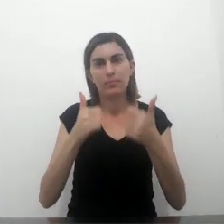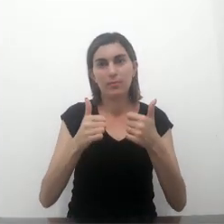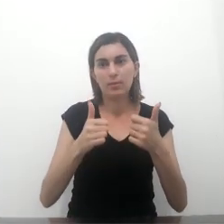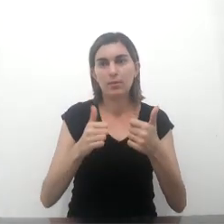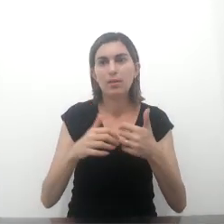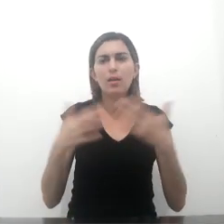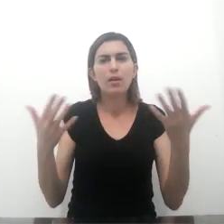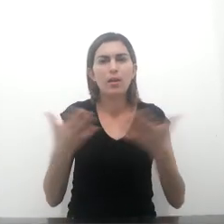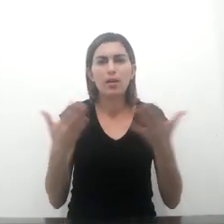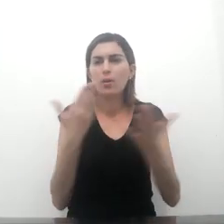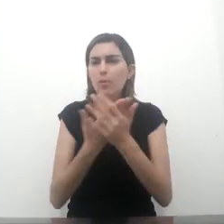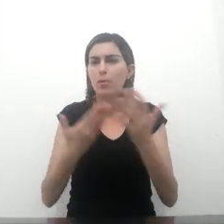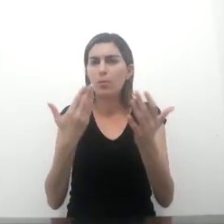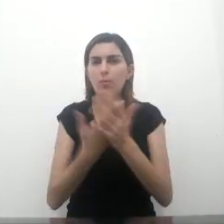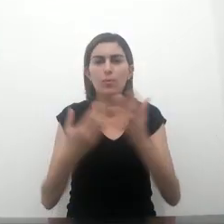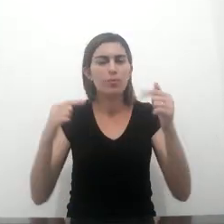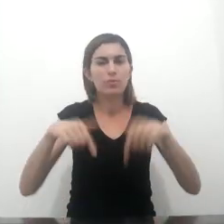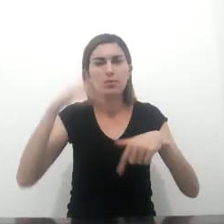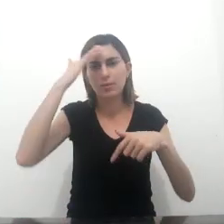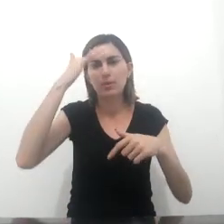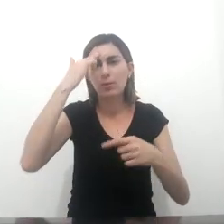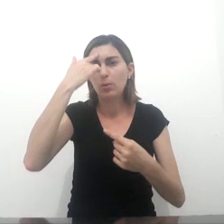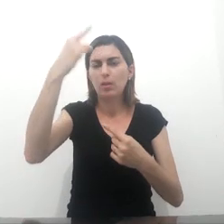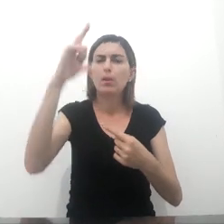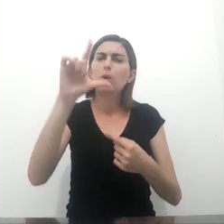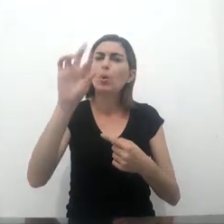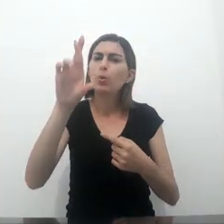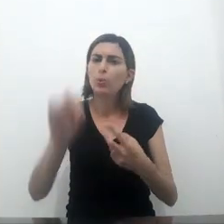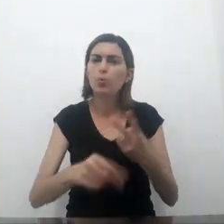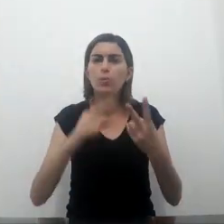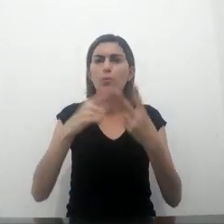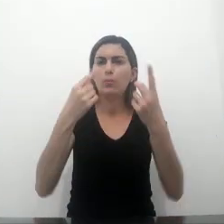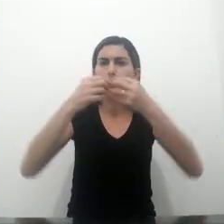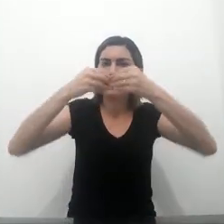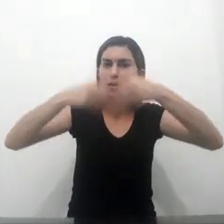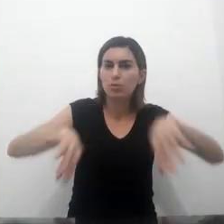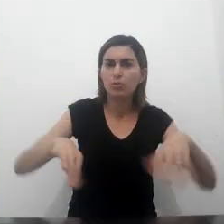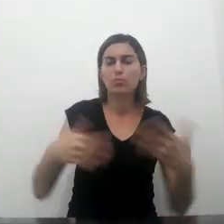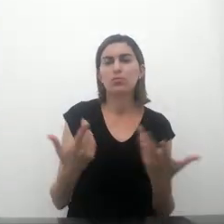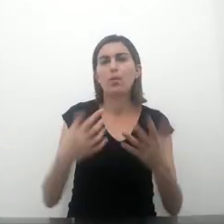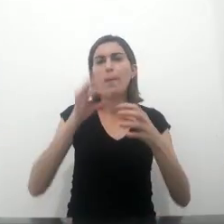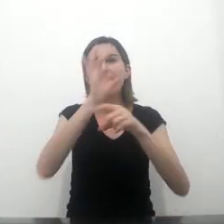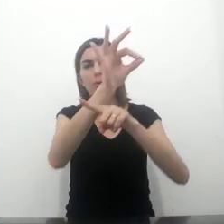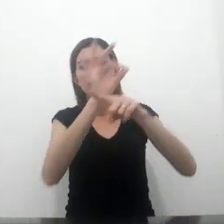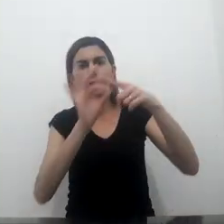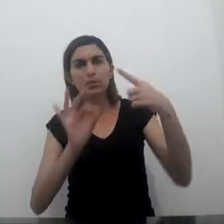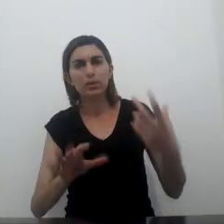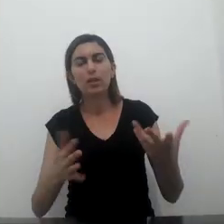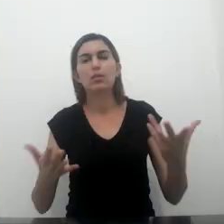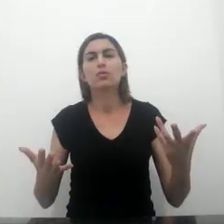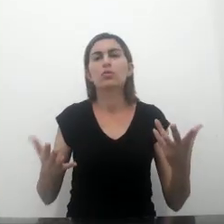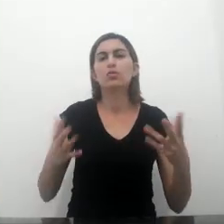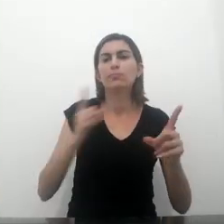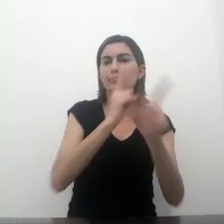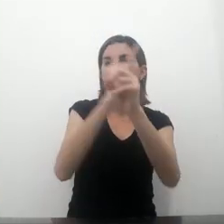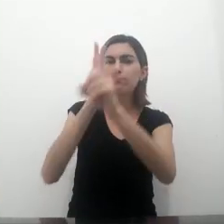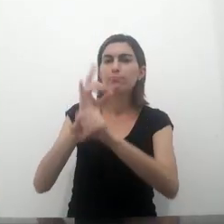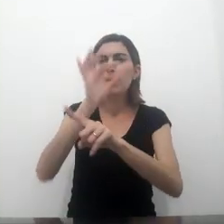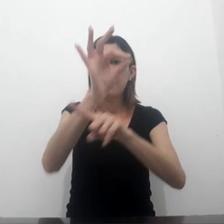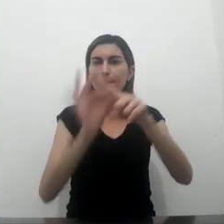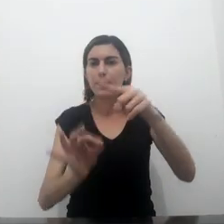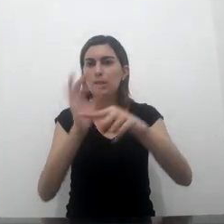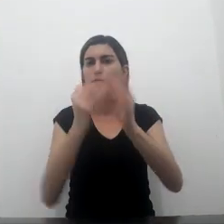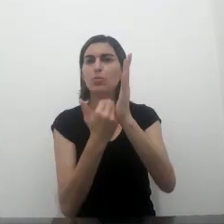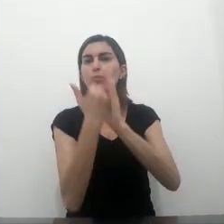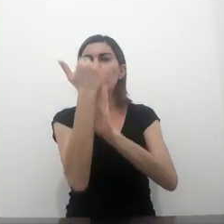496. Beleza? Então a aula de hoje a gente entendeu a ideia de lucro, a ideia de prejuízo, a porcentagem,